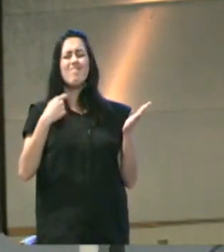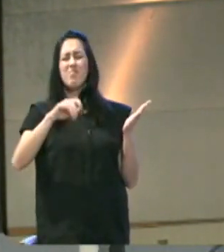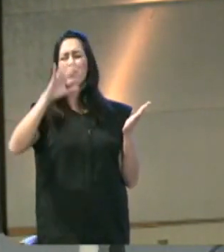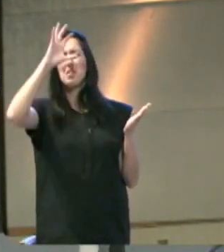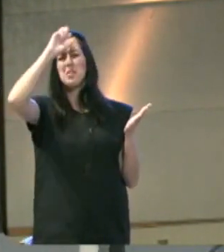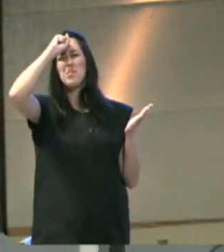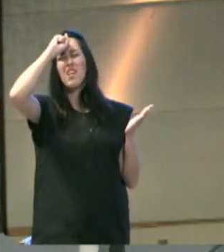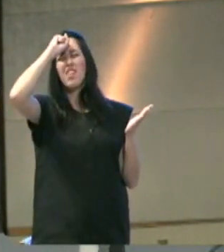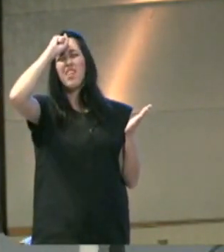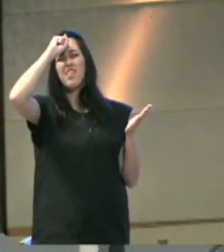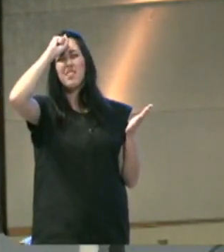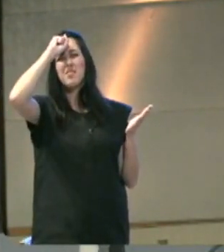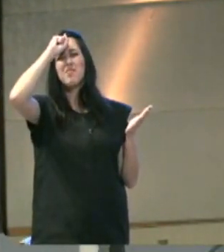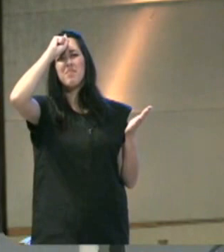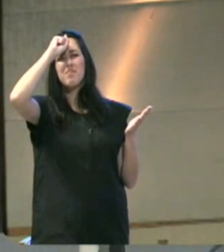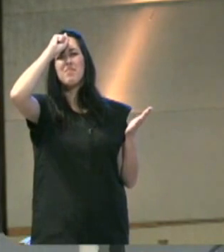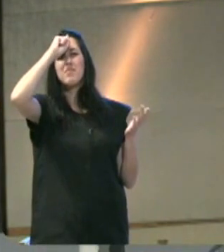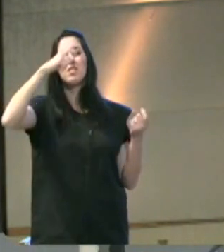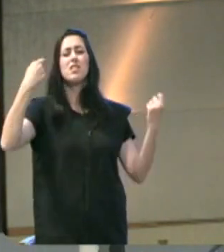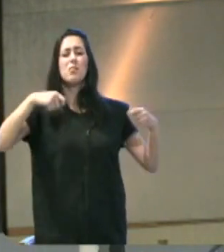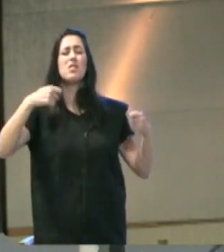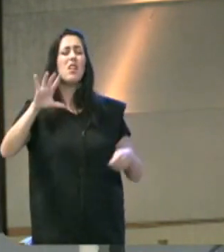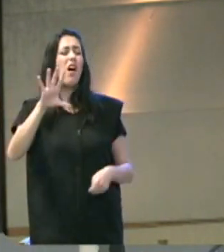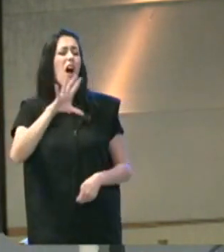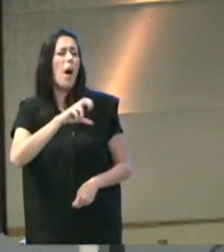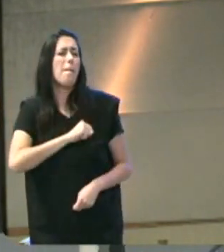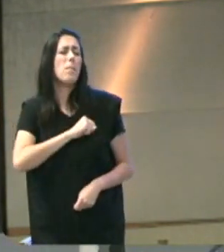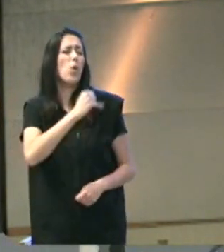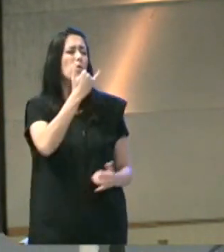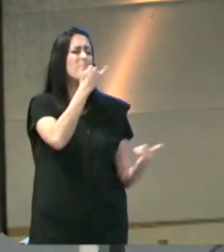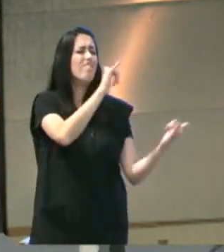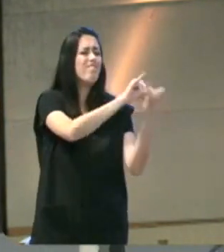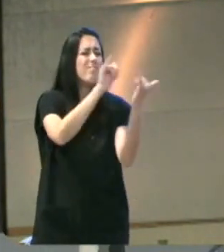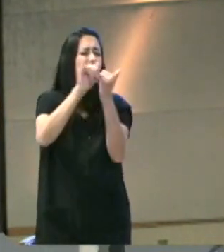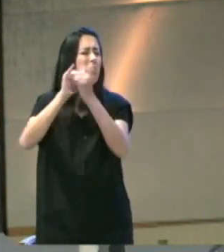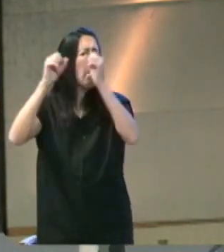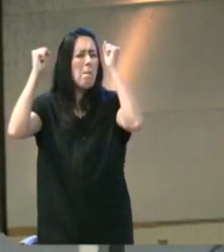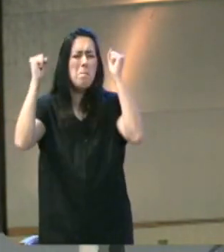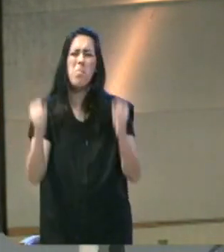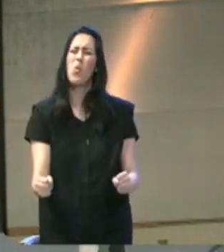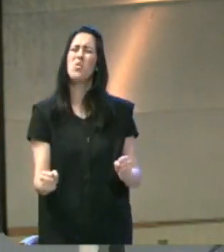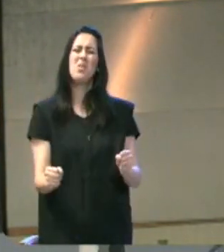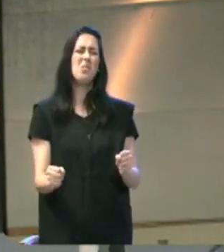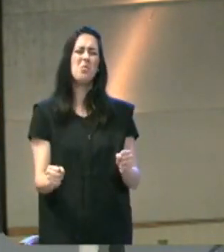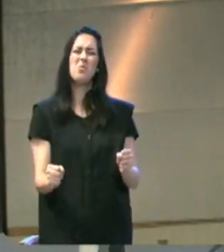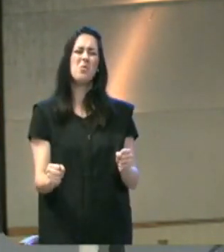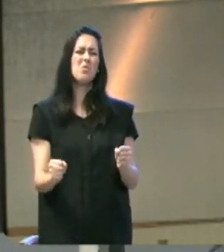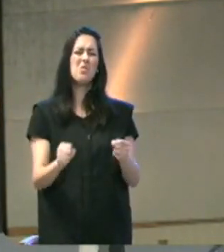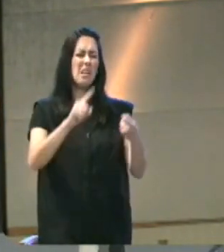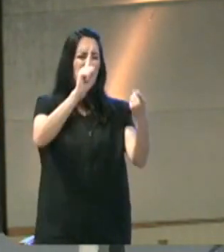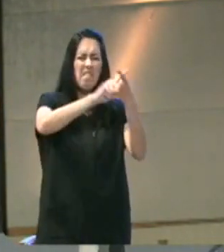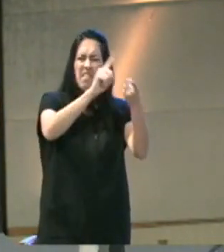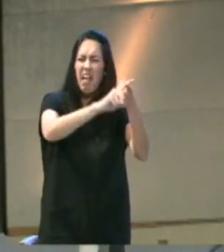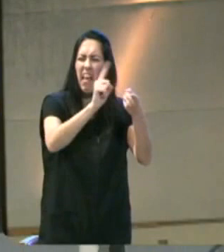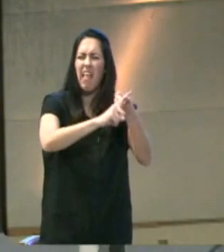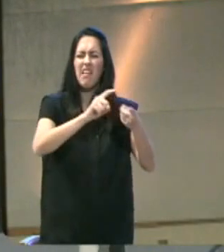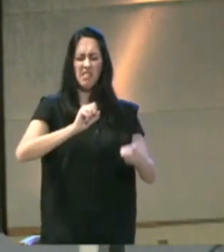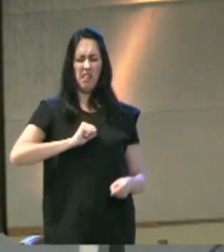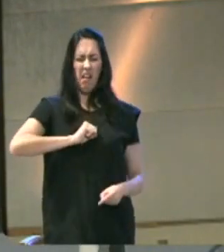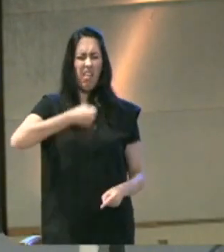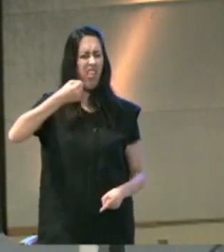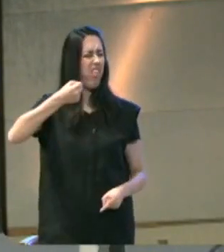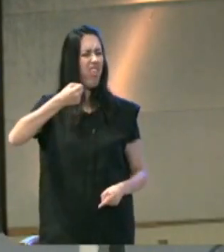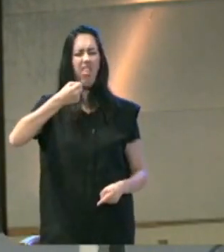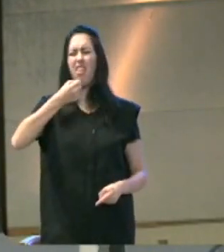Sabe, o nosso amor, o nosso perdão é mais poderoso do que a nossa vingança e a nossa ira.